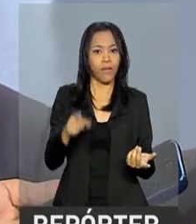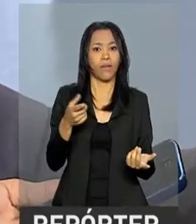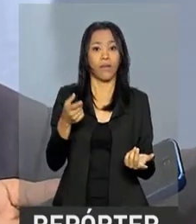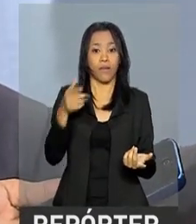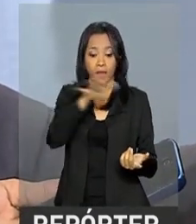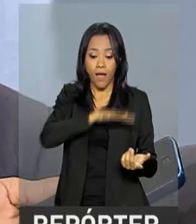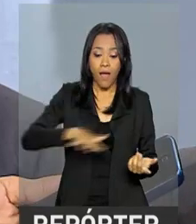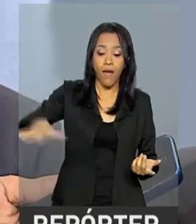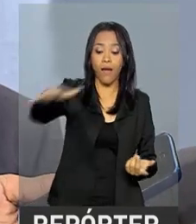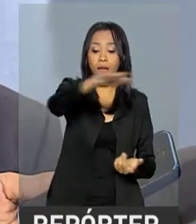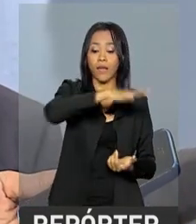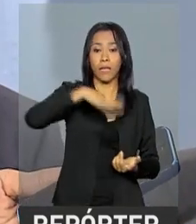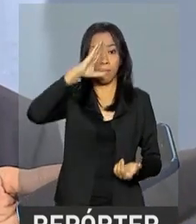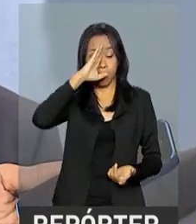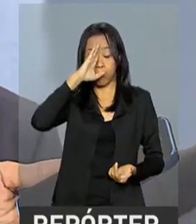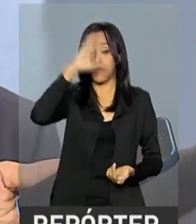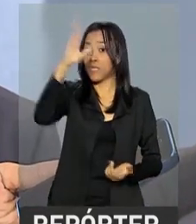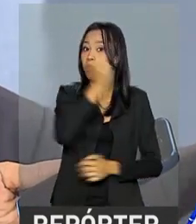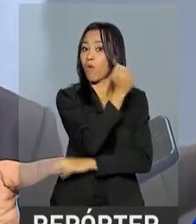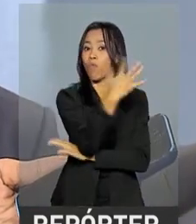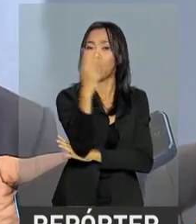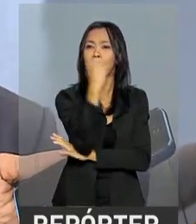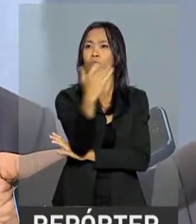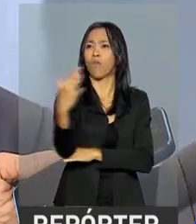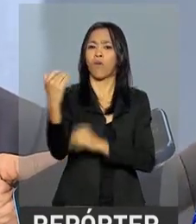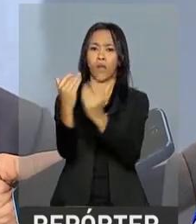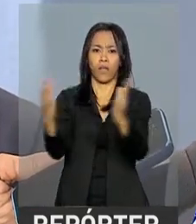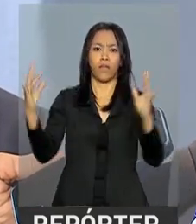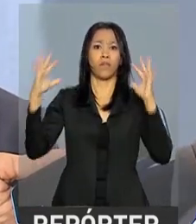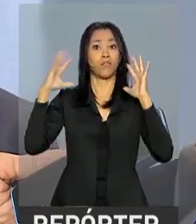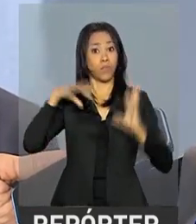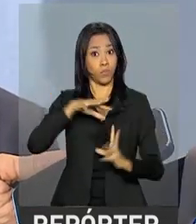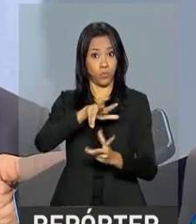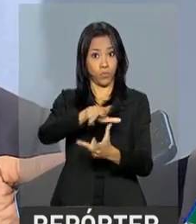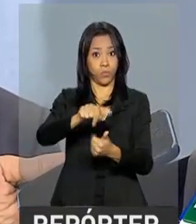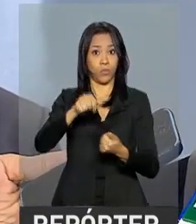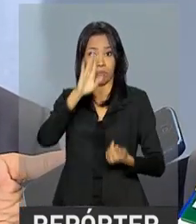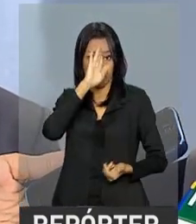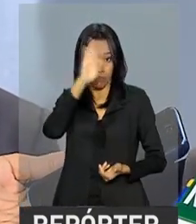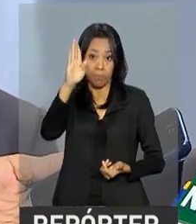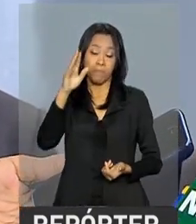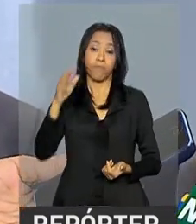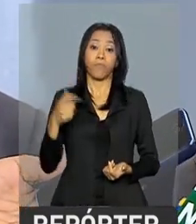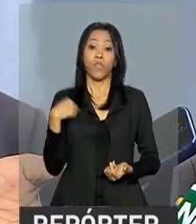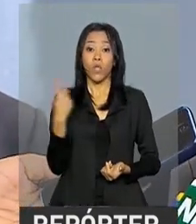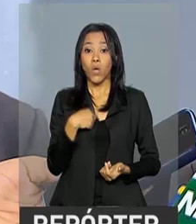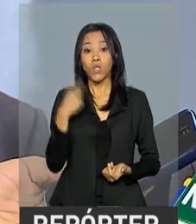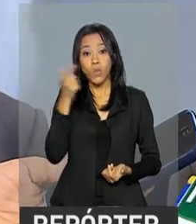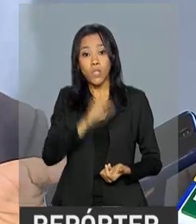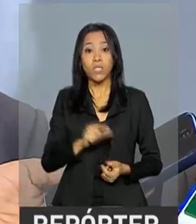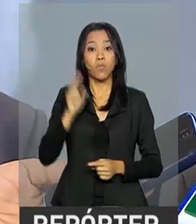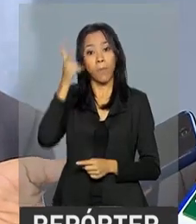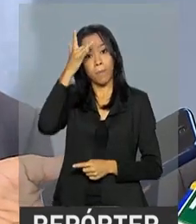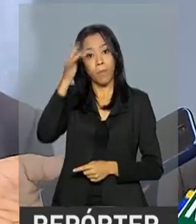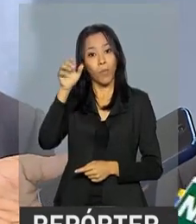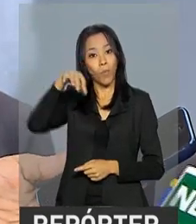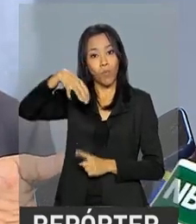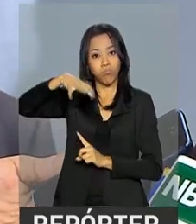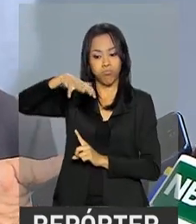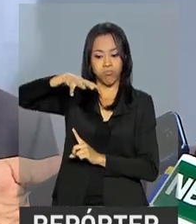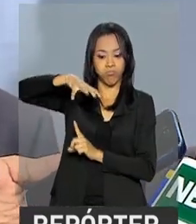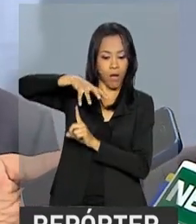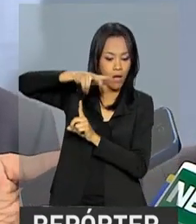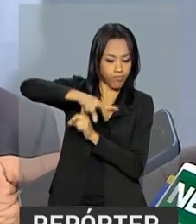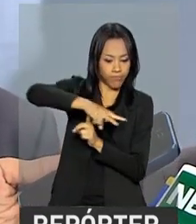amazônica principal floresta tropical que nós temos no mundo nós ganhamos aqui um guardião da amazônia nós